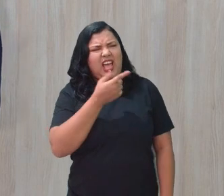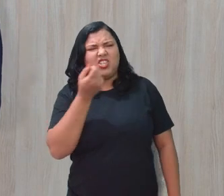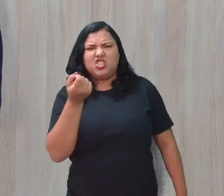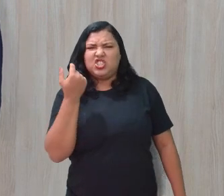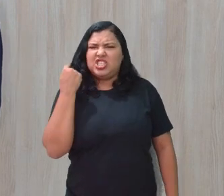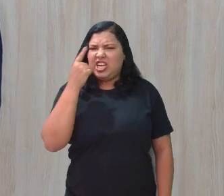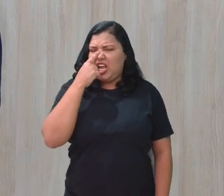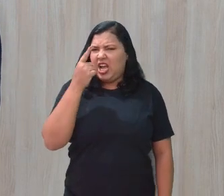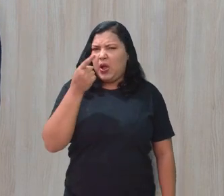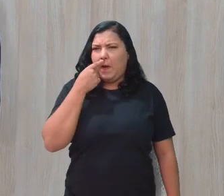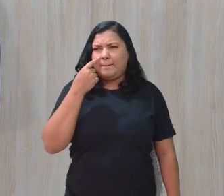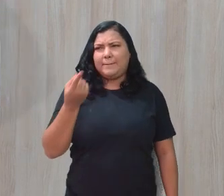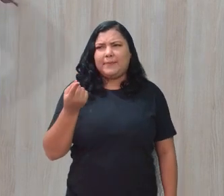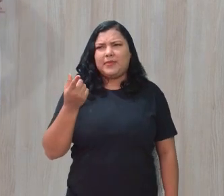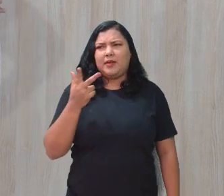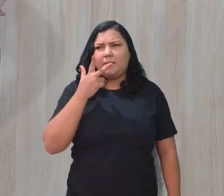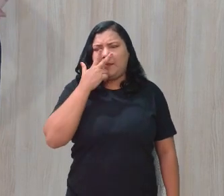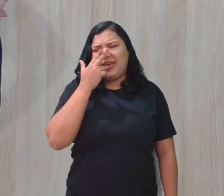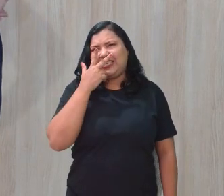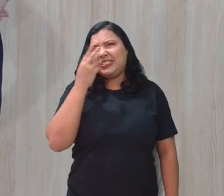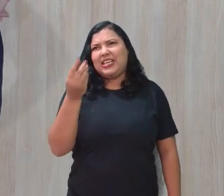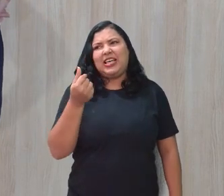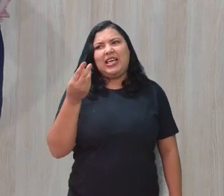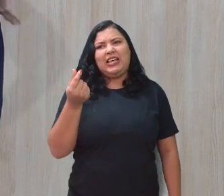ele estava sendo...